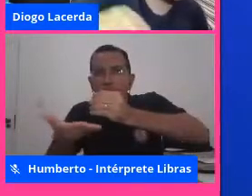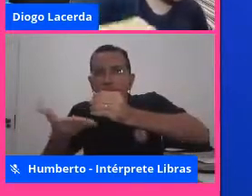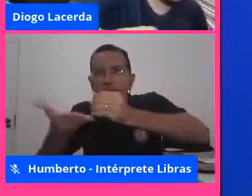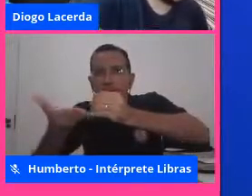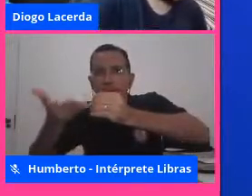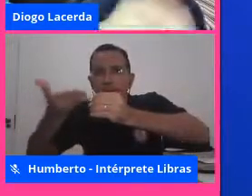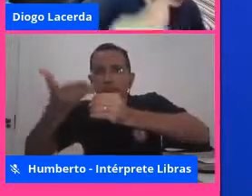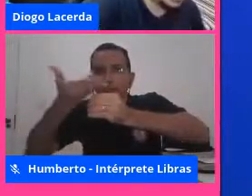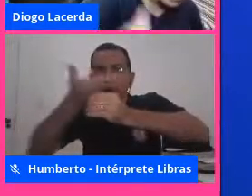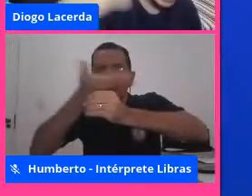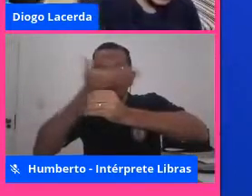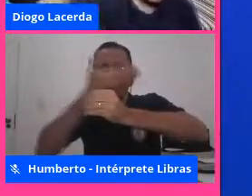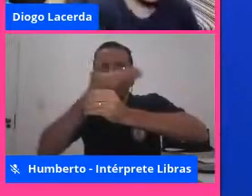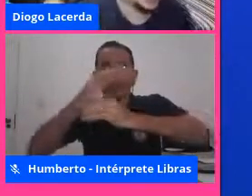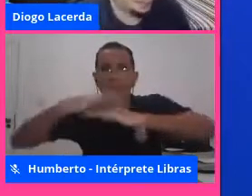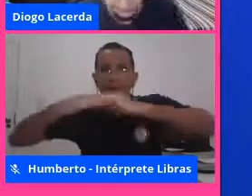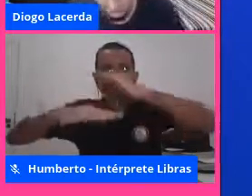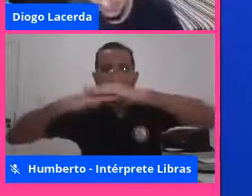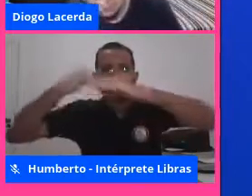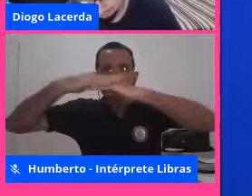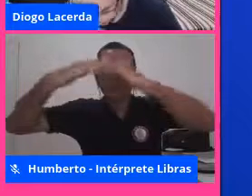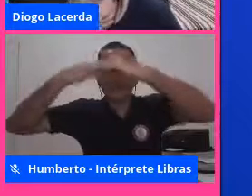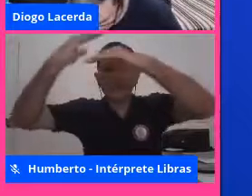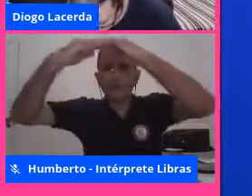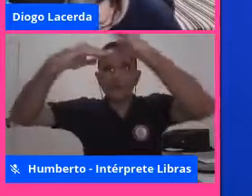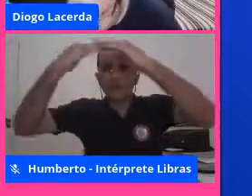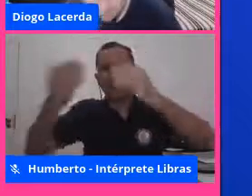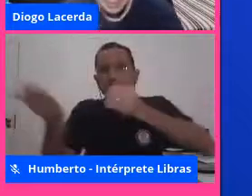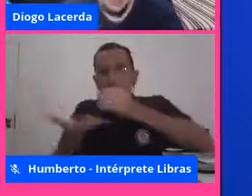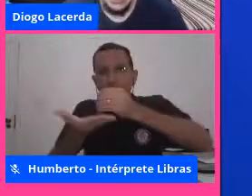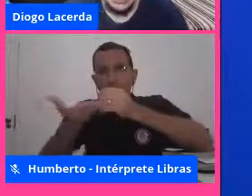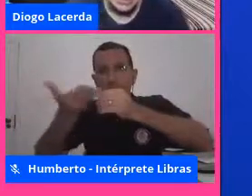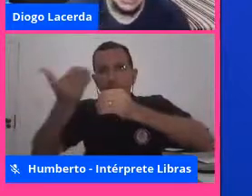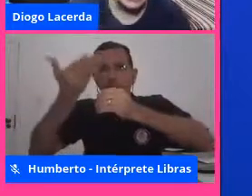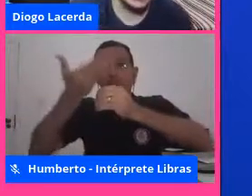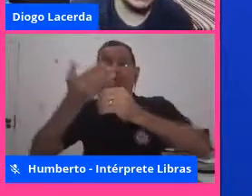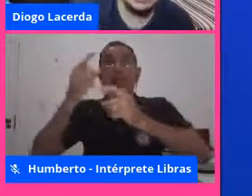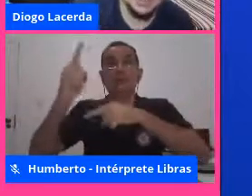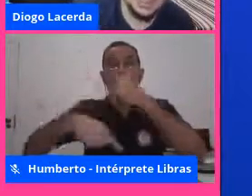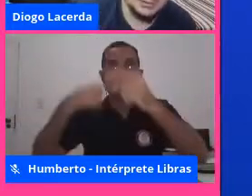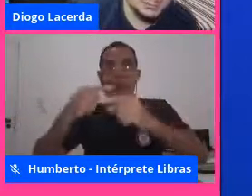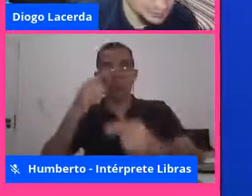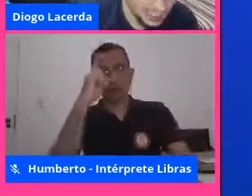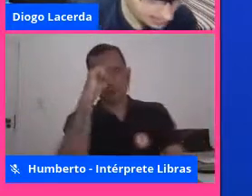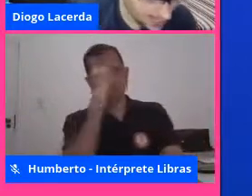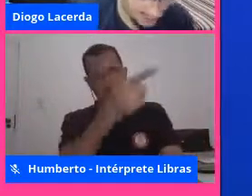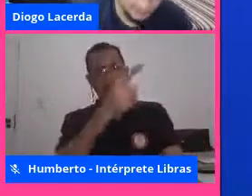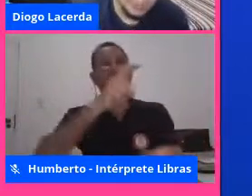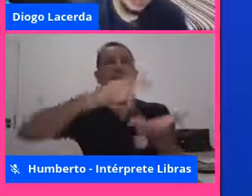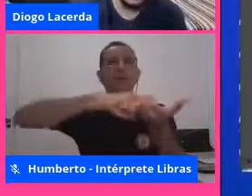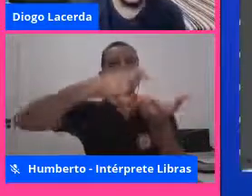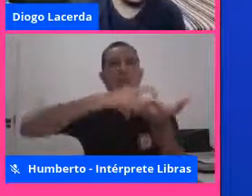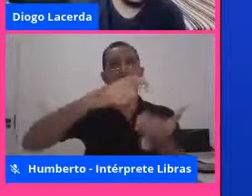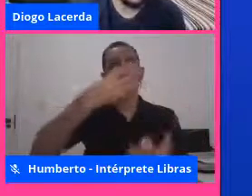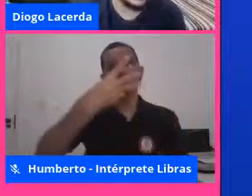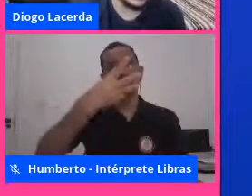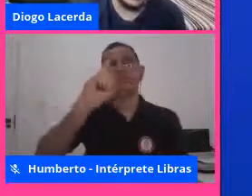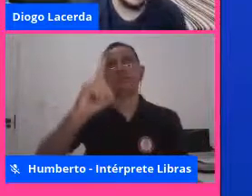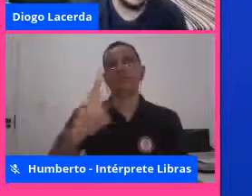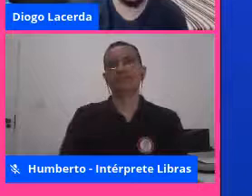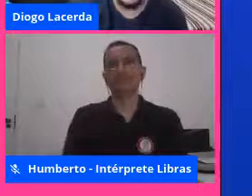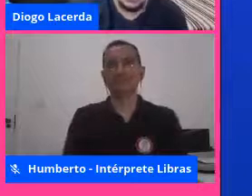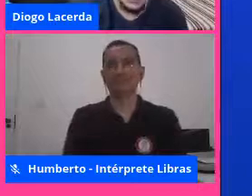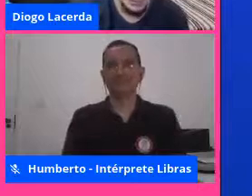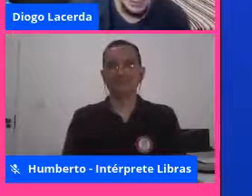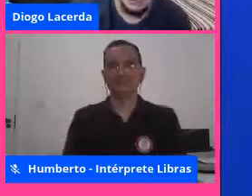jogar depois esse fatiamento para a impressora. E aí a gente já tem um TeamMaker Cura aberto, ou seja, eu já fiz todo